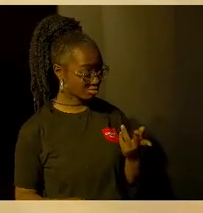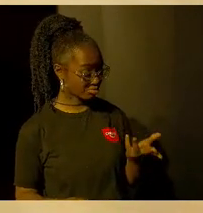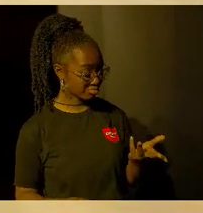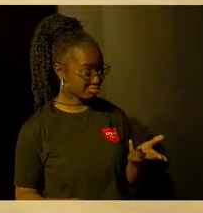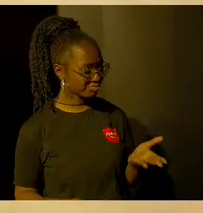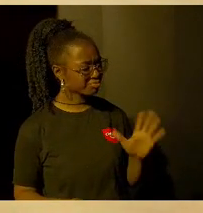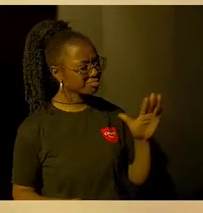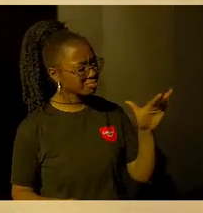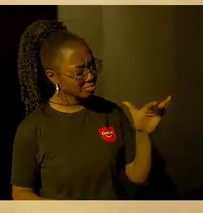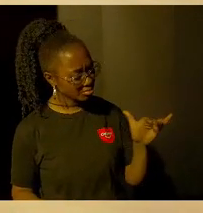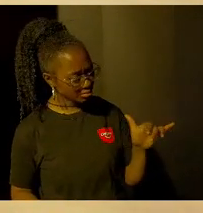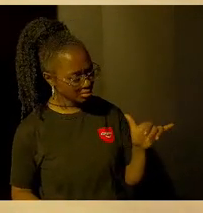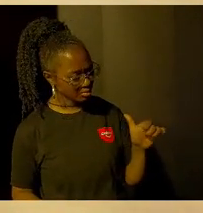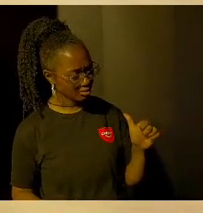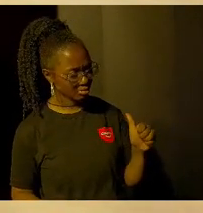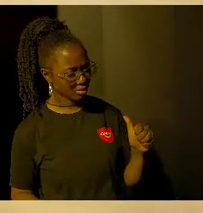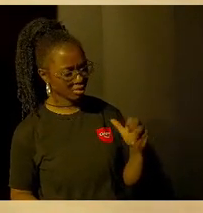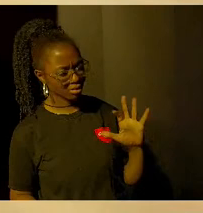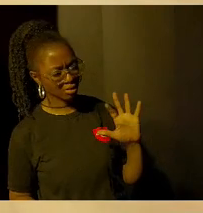moça